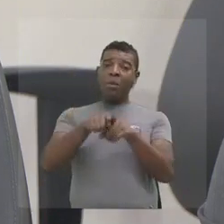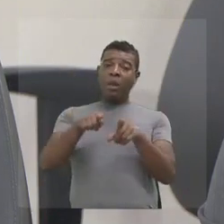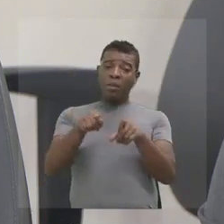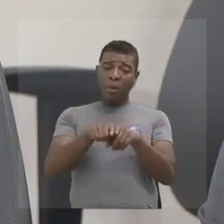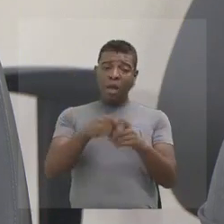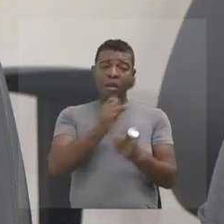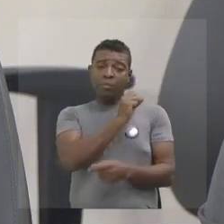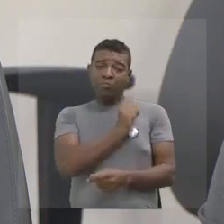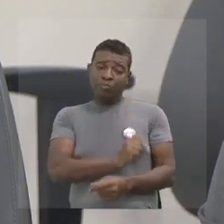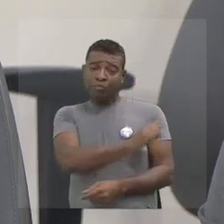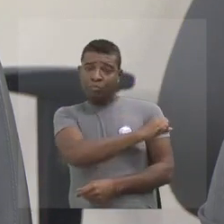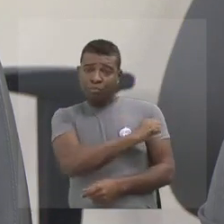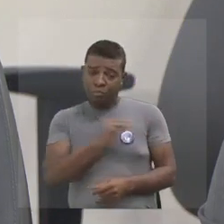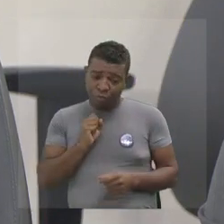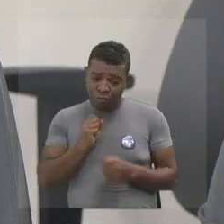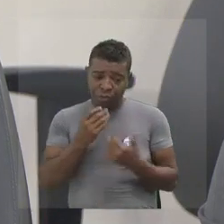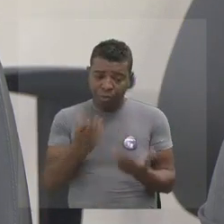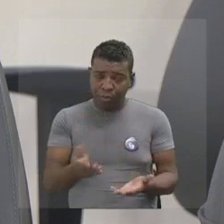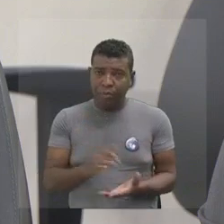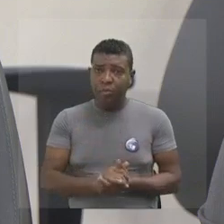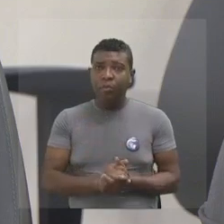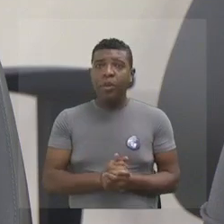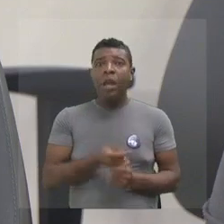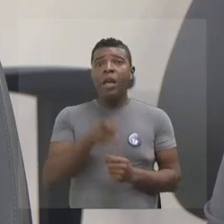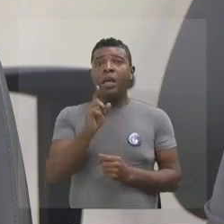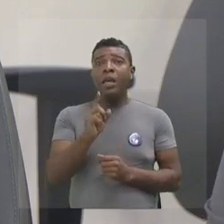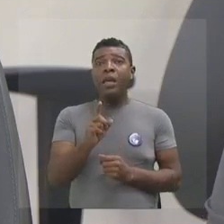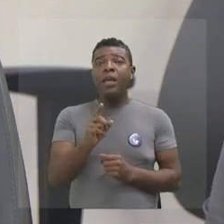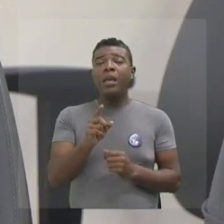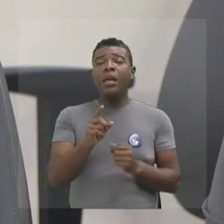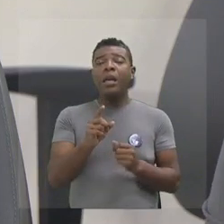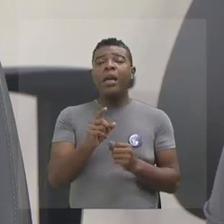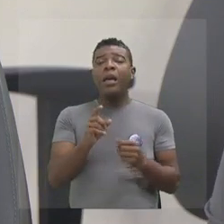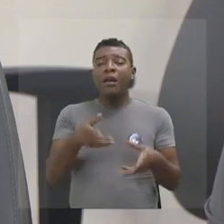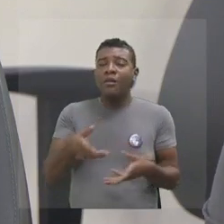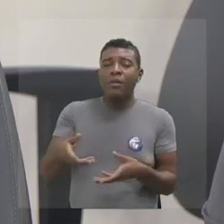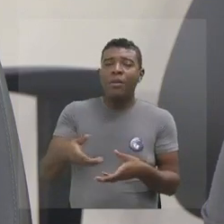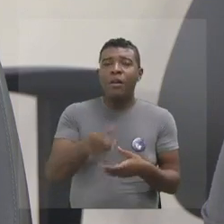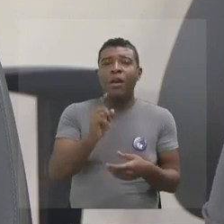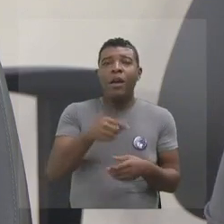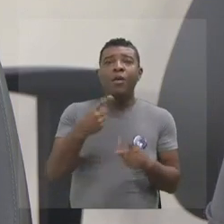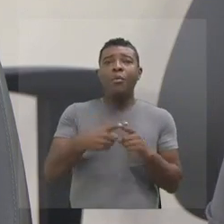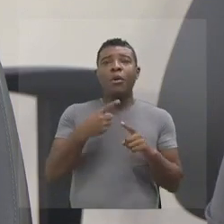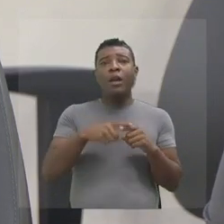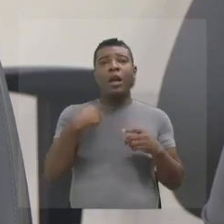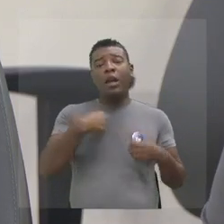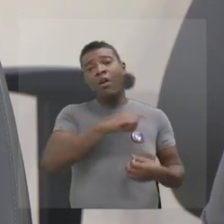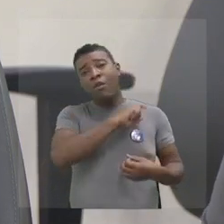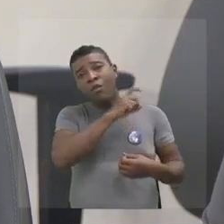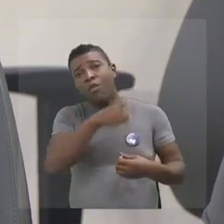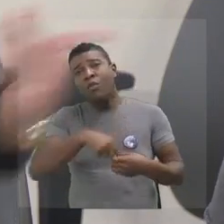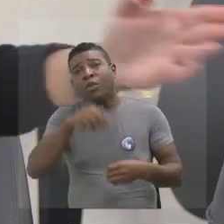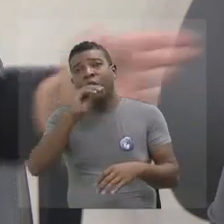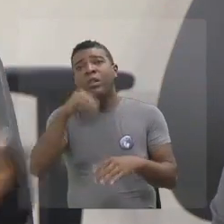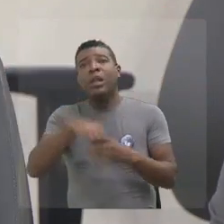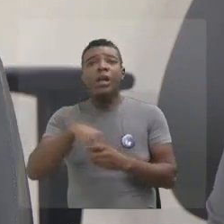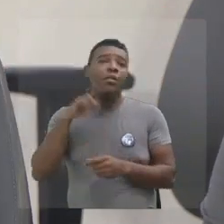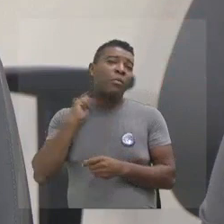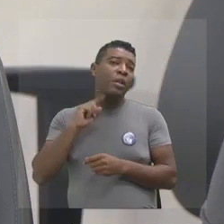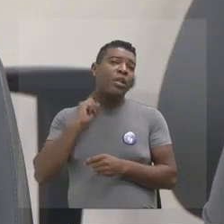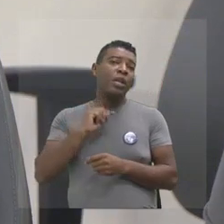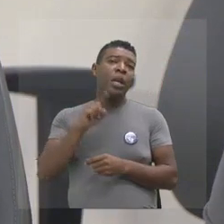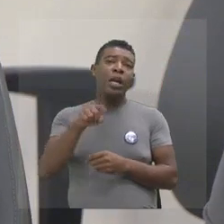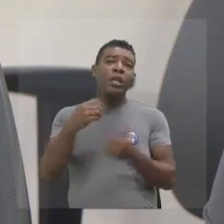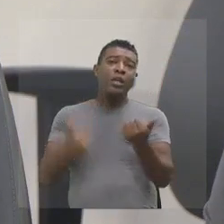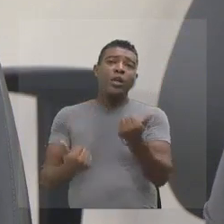tivemos entregas mais efetivas em relação a retomada de um processo adormecido de gestão ambiental no estado de Minas Gerais que o